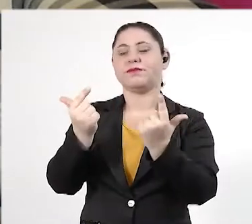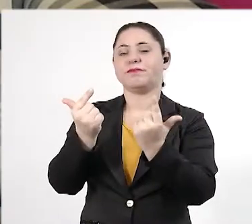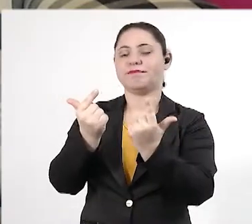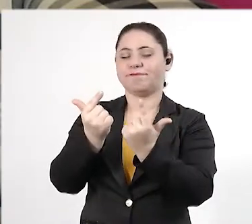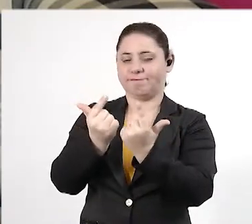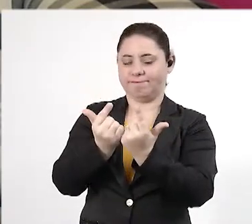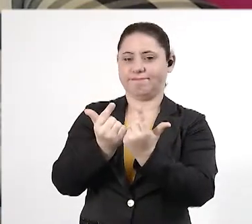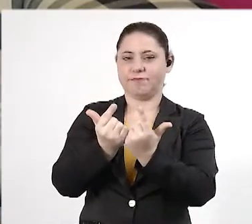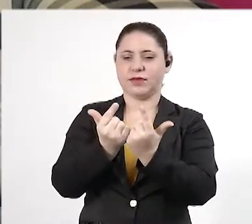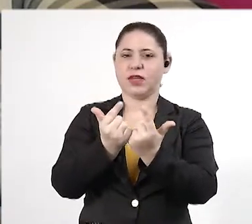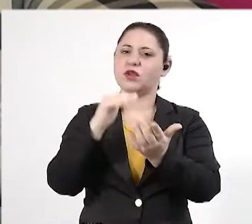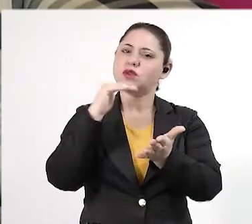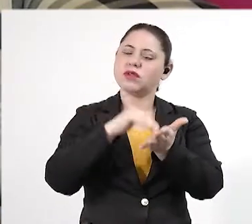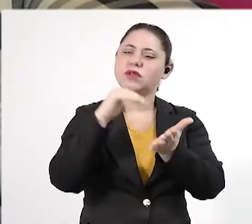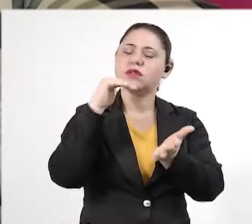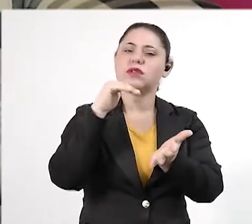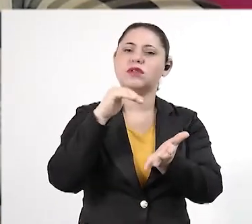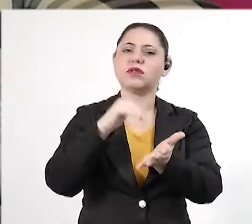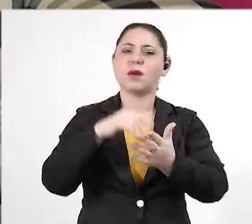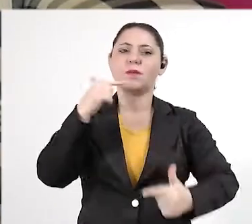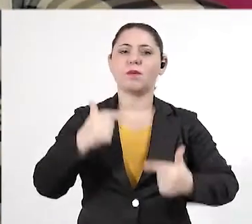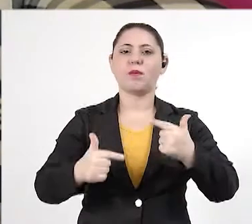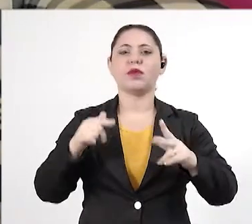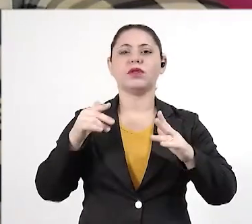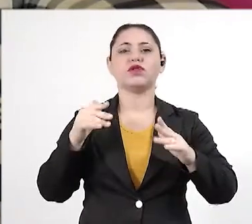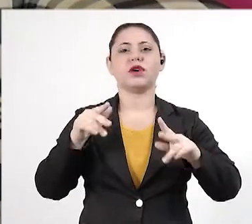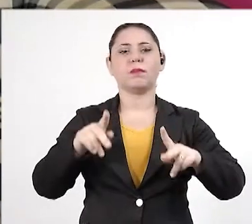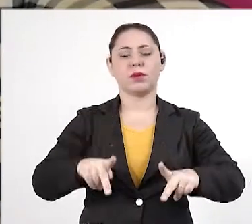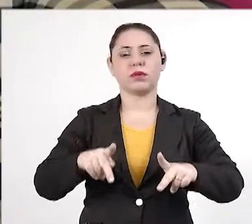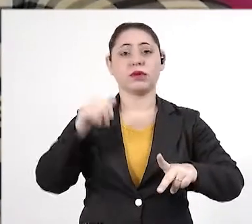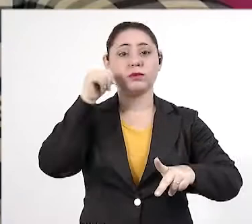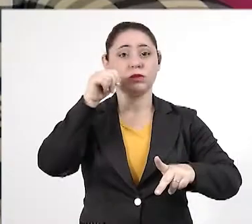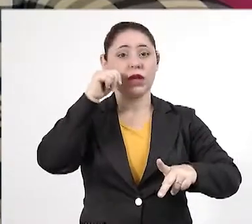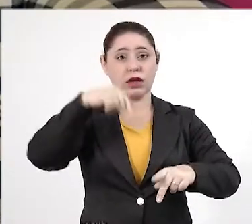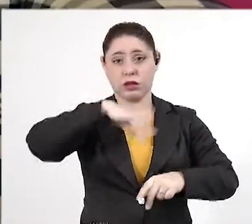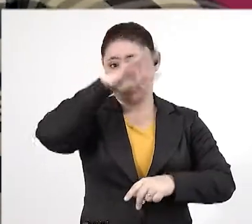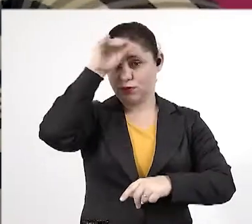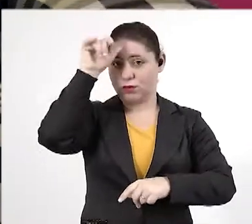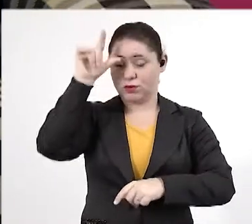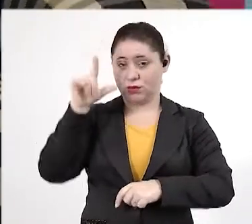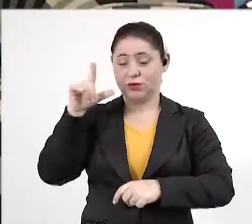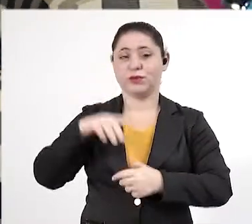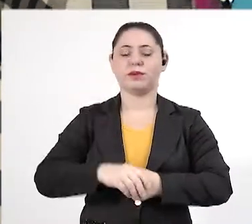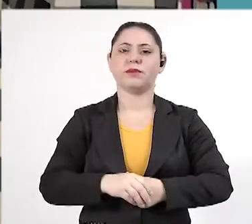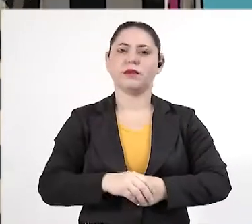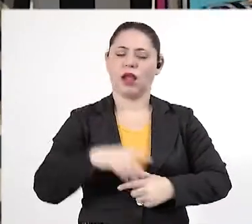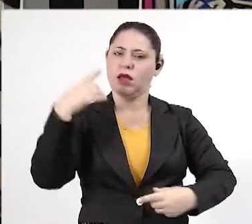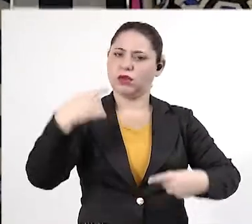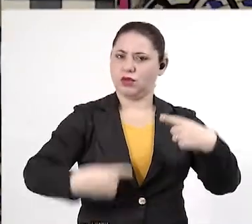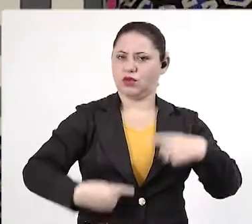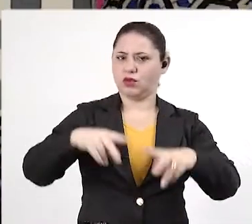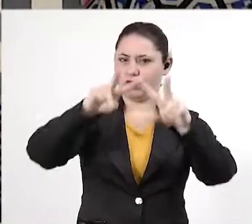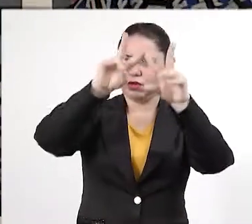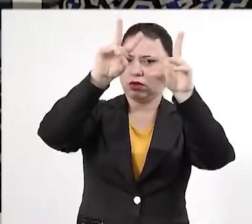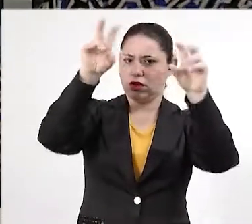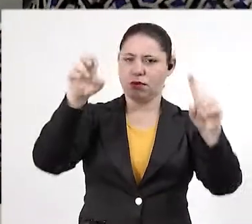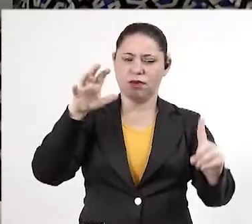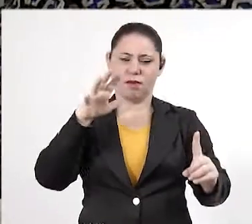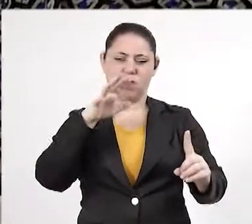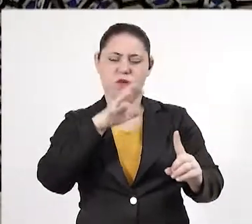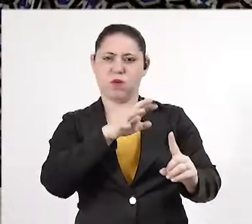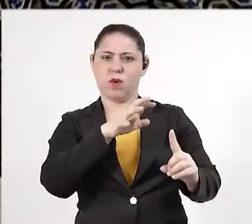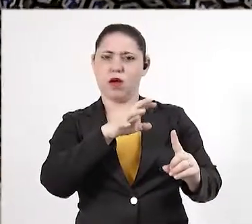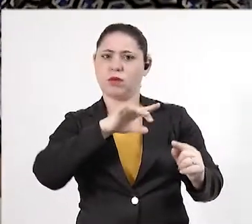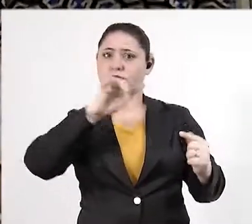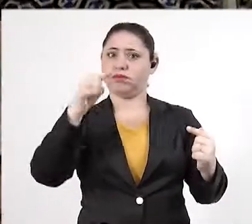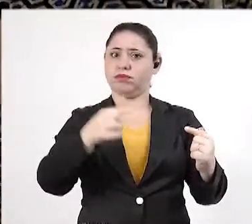Assembleia Legislativa e a Subsecretaria de Políticas Públicas para Mulheres de Mato Grosso do Sul e discute temas que